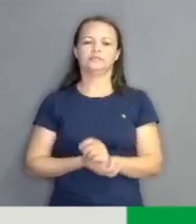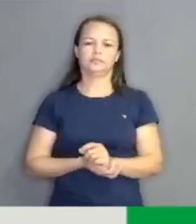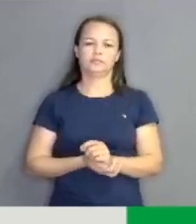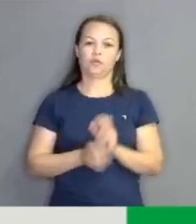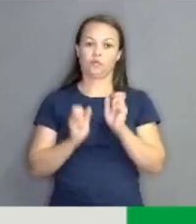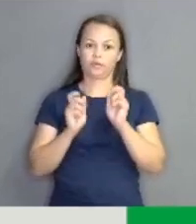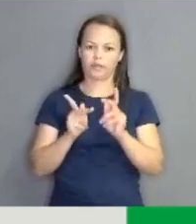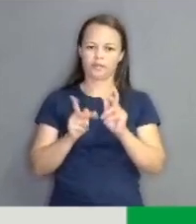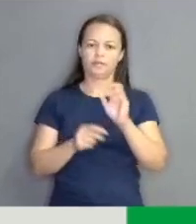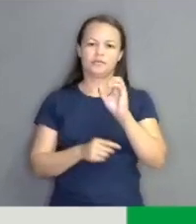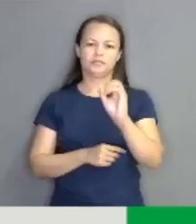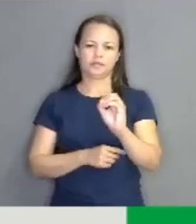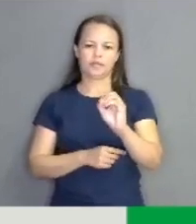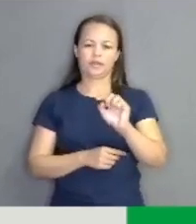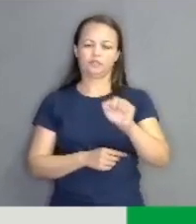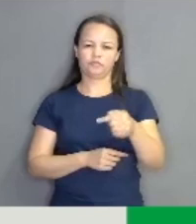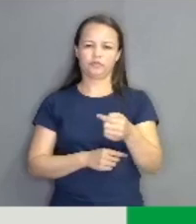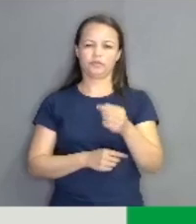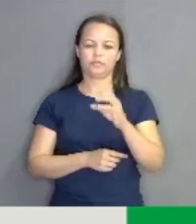Ok?